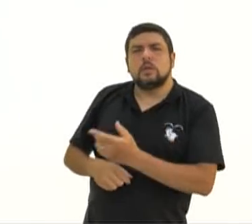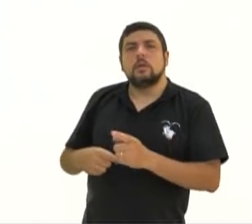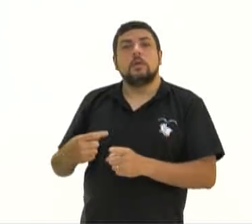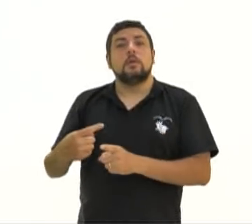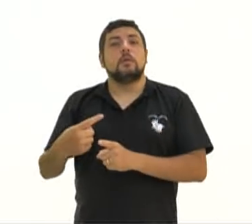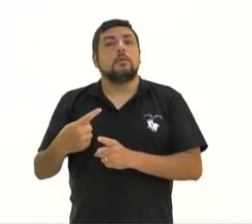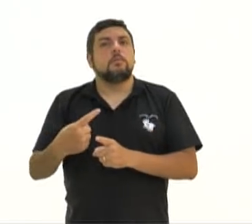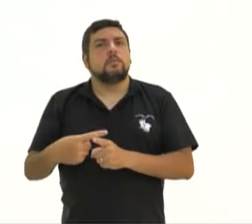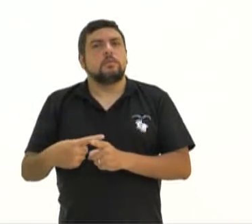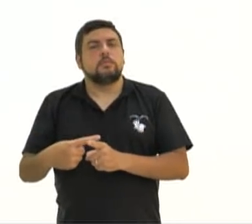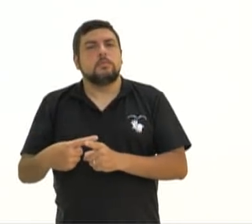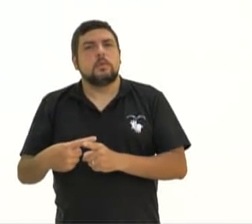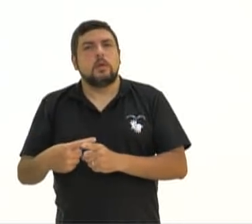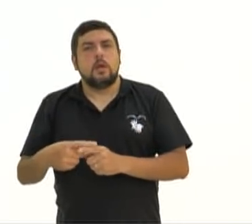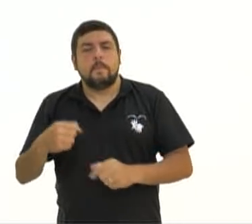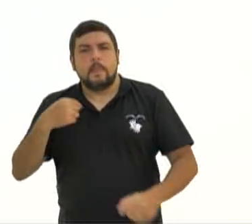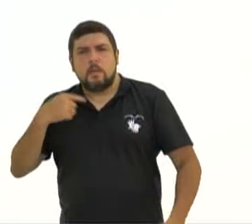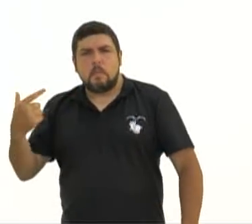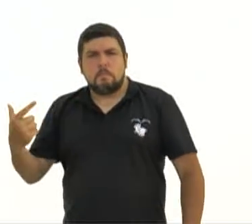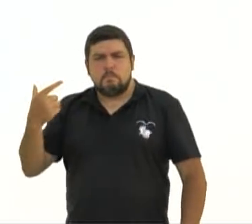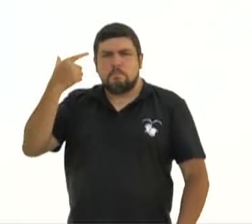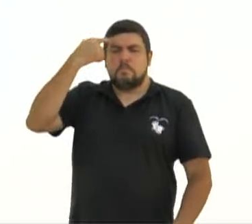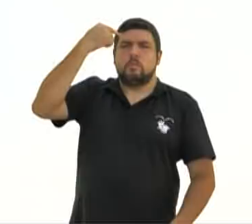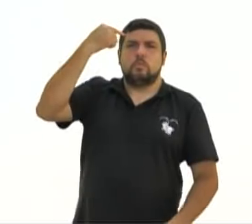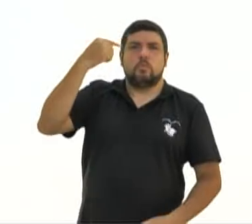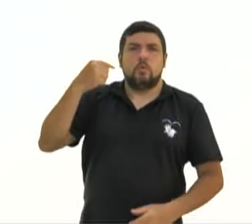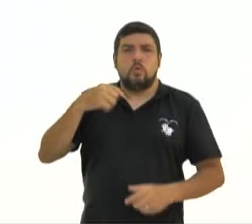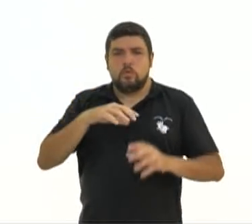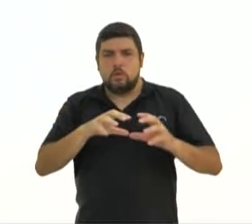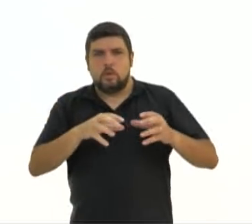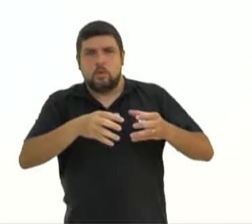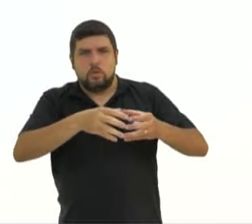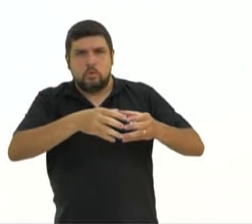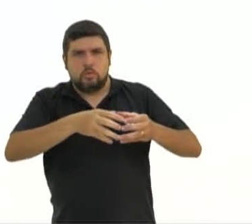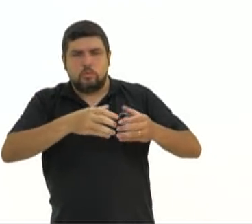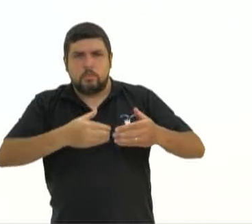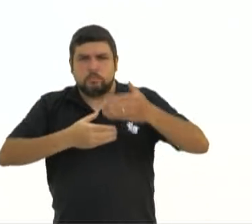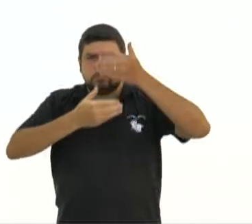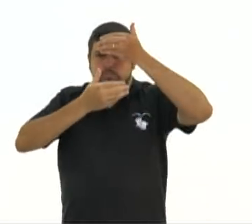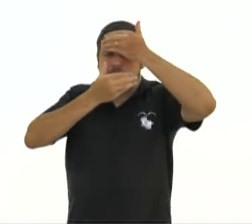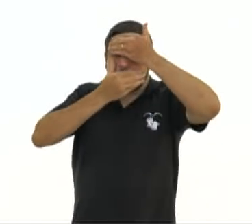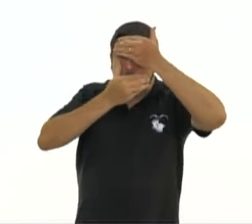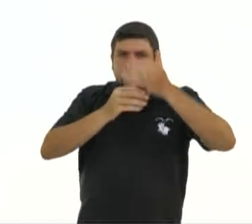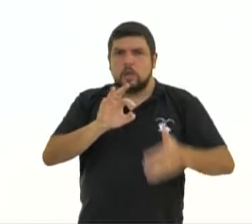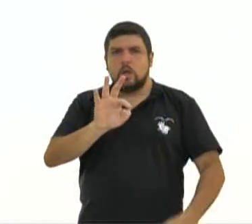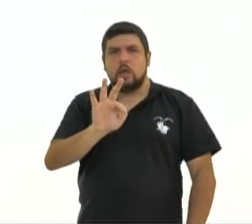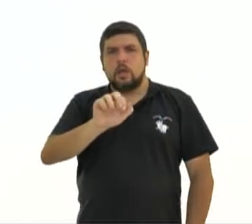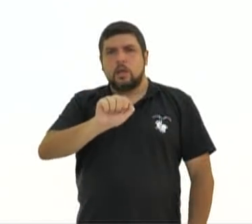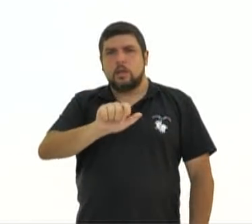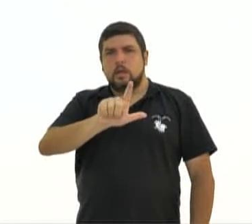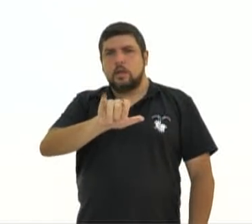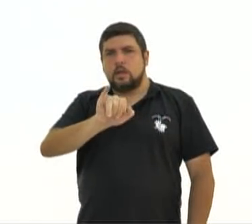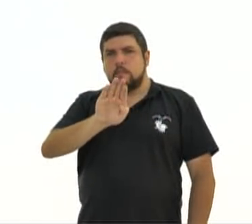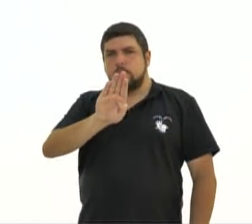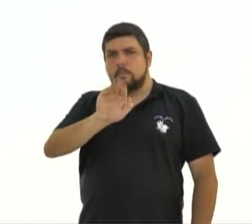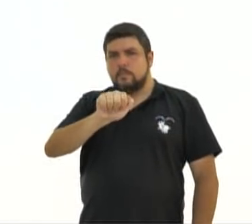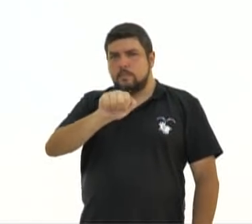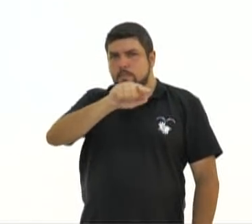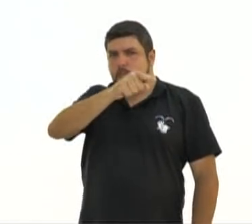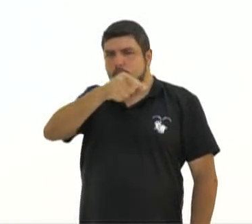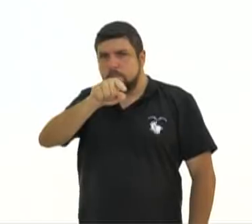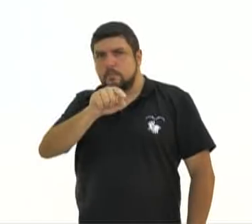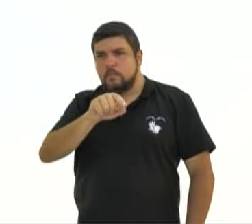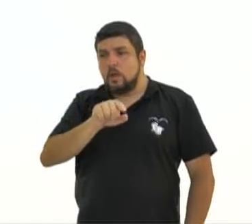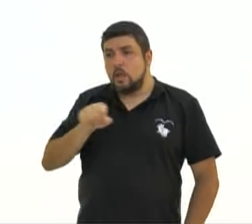lembra que a teacher falou para vocês que eu não ia traduzir o texto anterior porque ele está aqui, tá? But why is